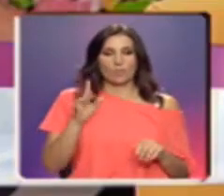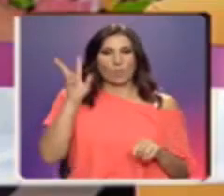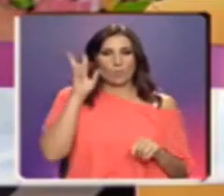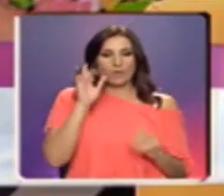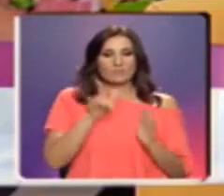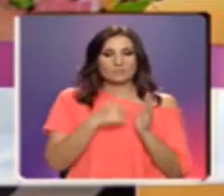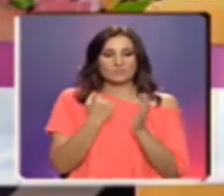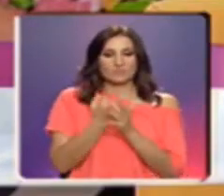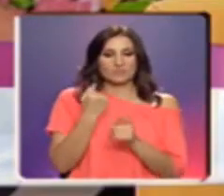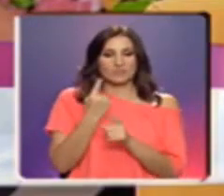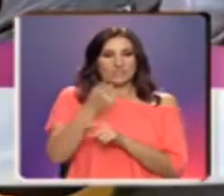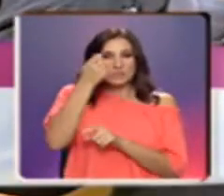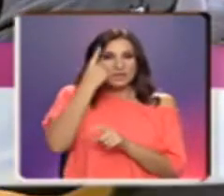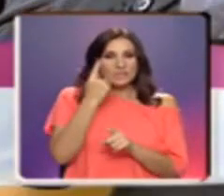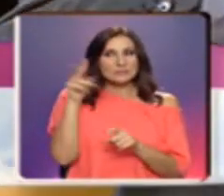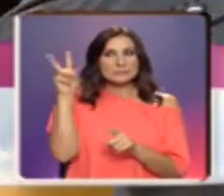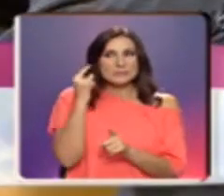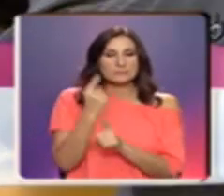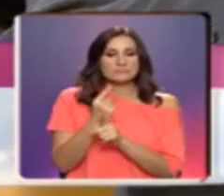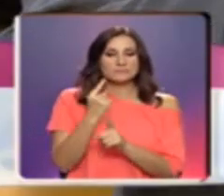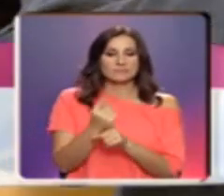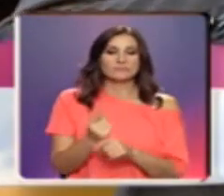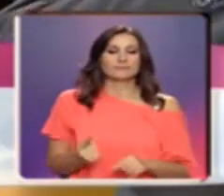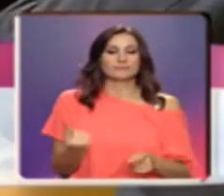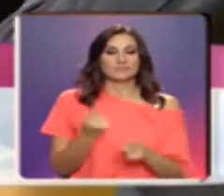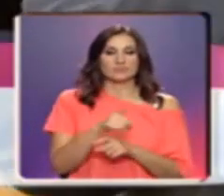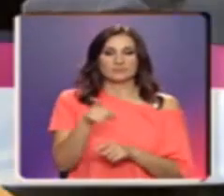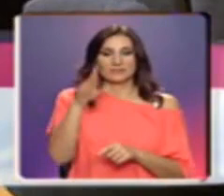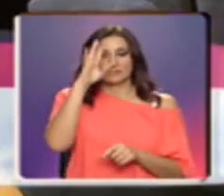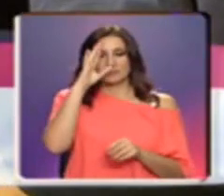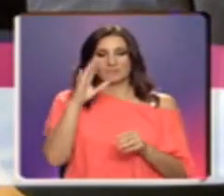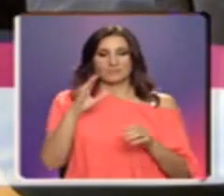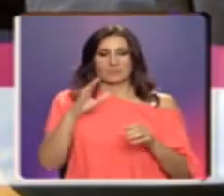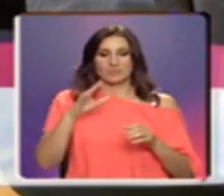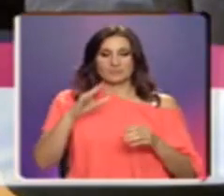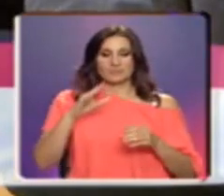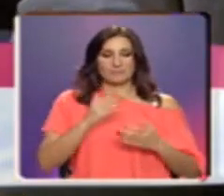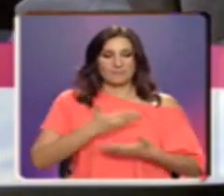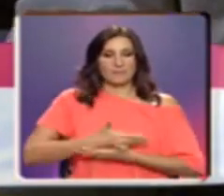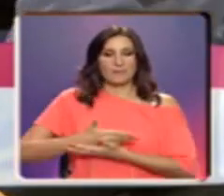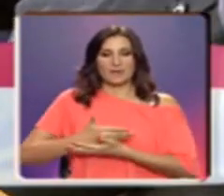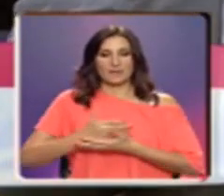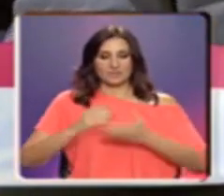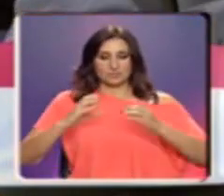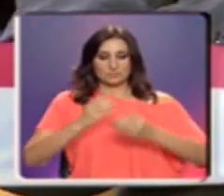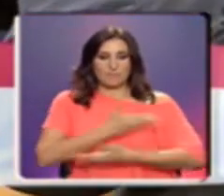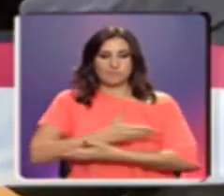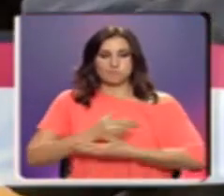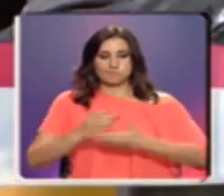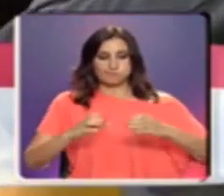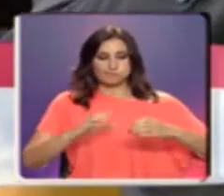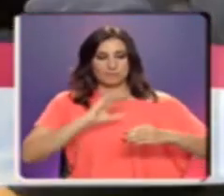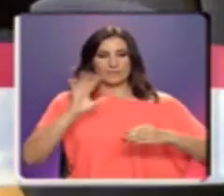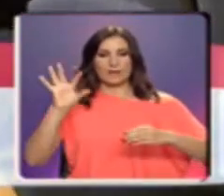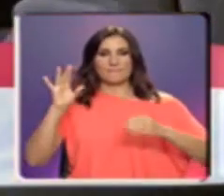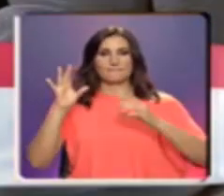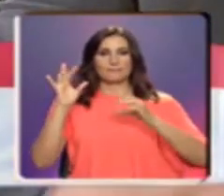isto? Não, aquilo que percebi é que tem a ver, como sabes, os bebés estão envoltos ali numa